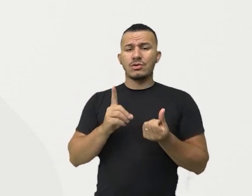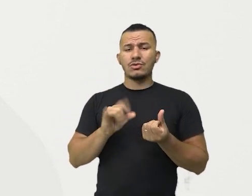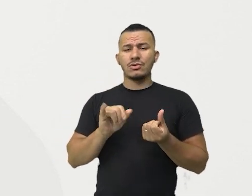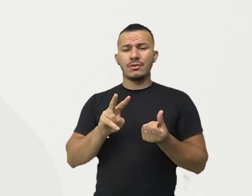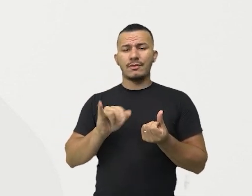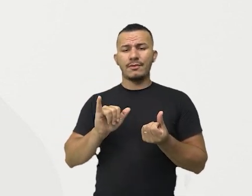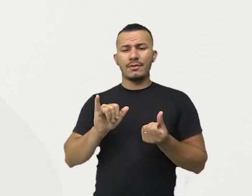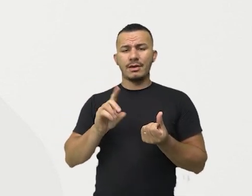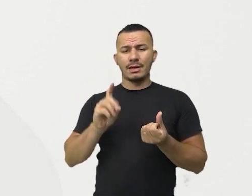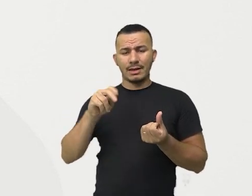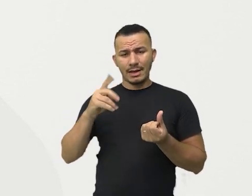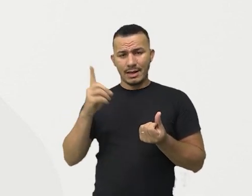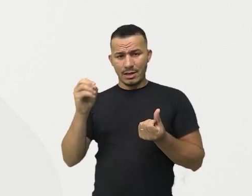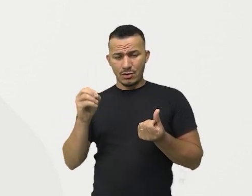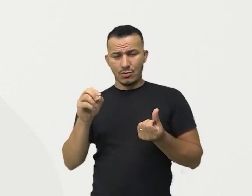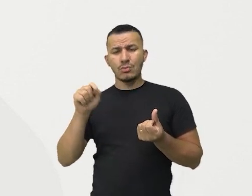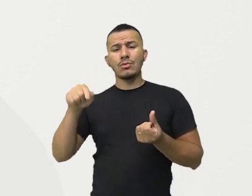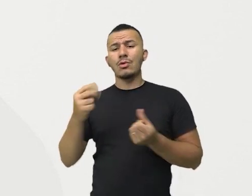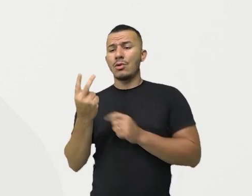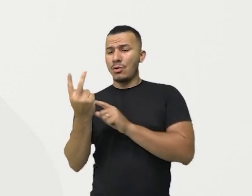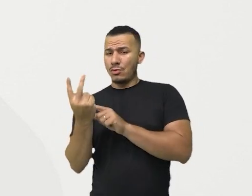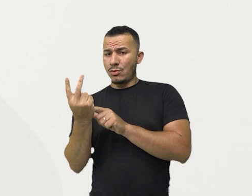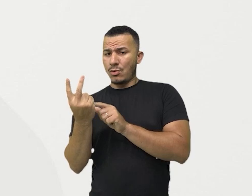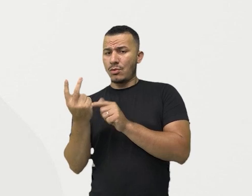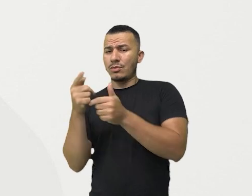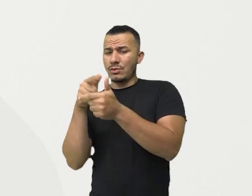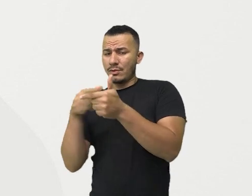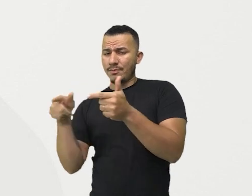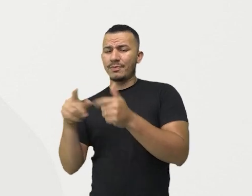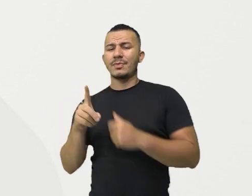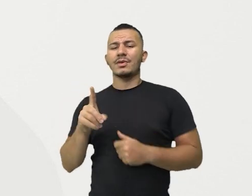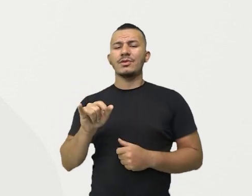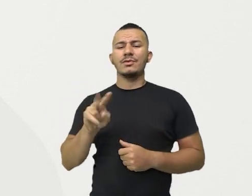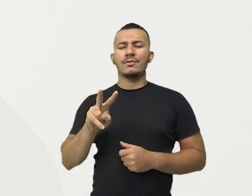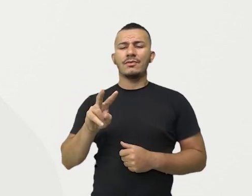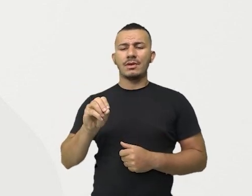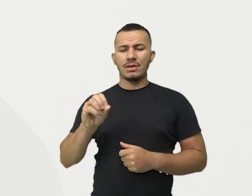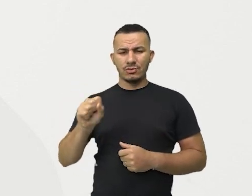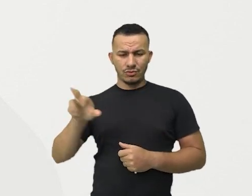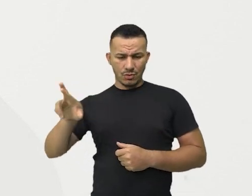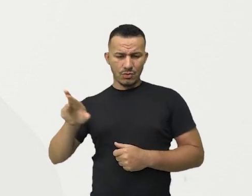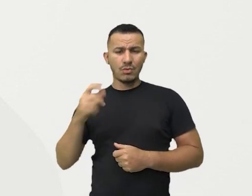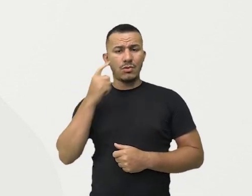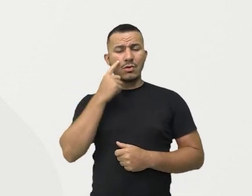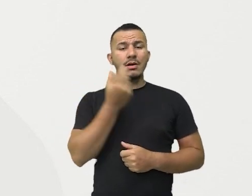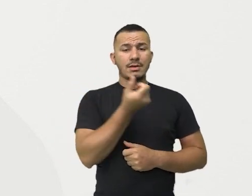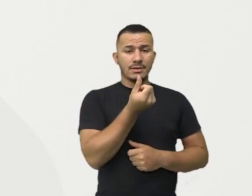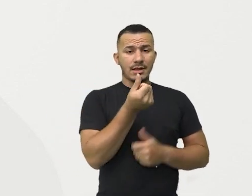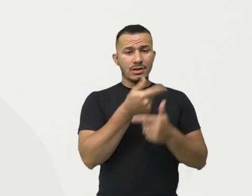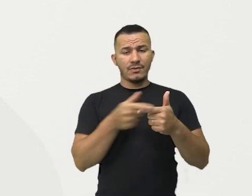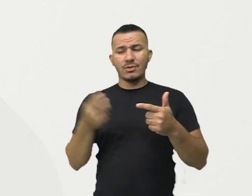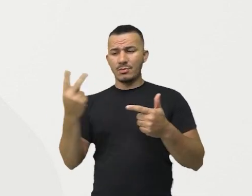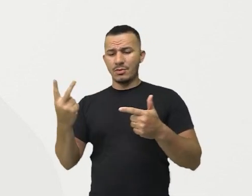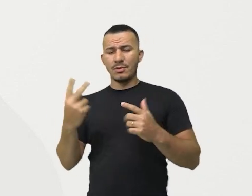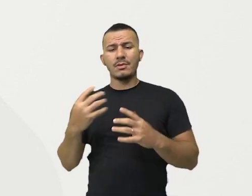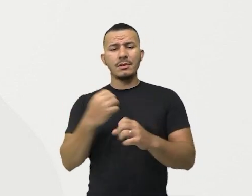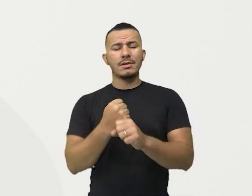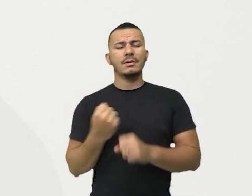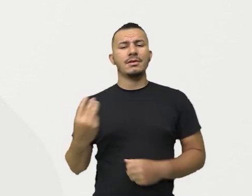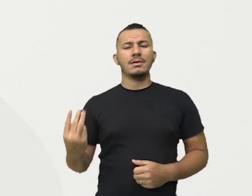dividendo pelo divisor. E aí nós temos então aí, ó, 6 dividido por 2 é